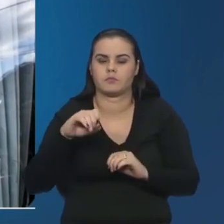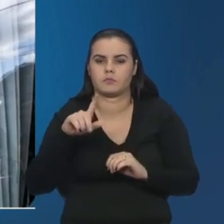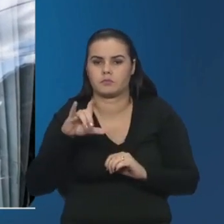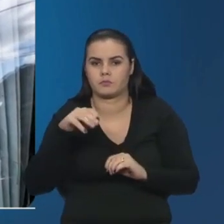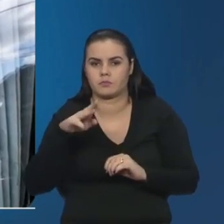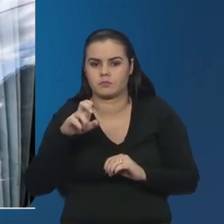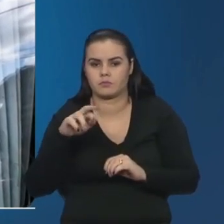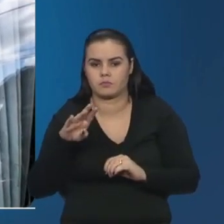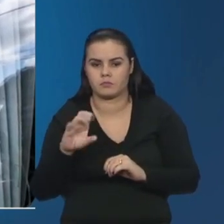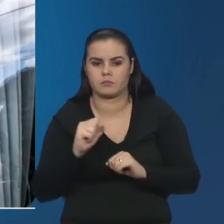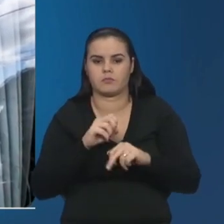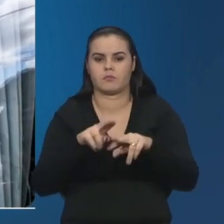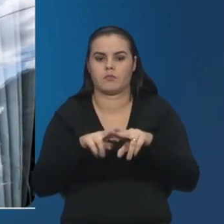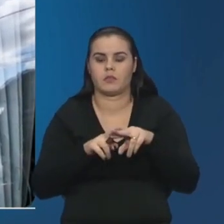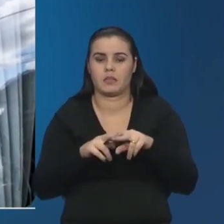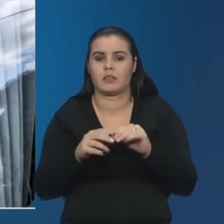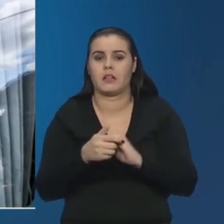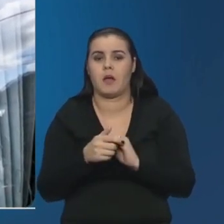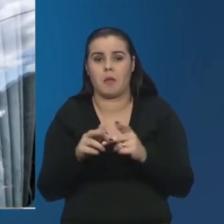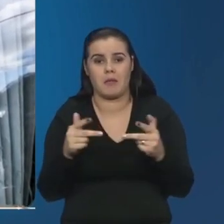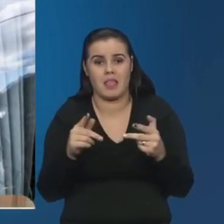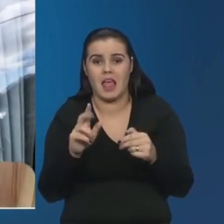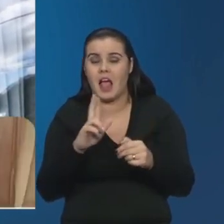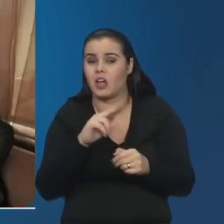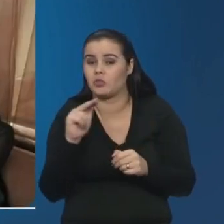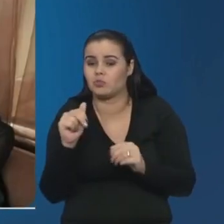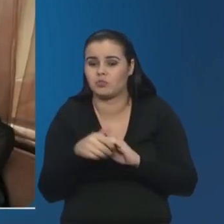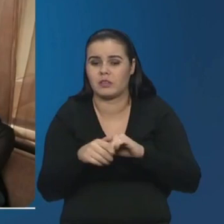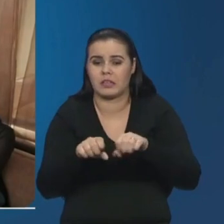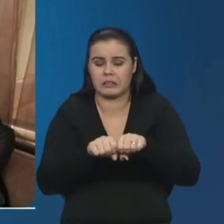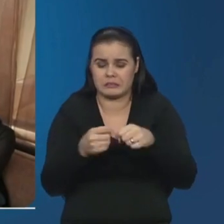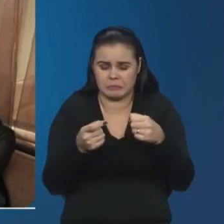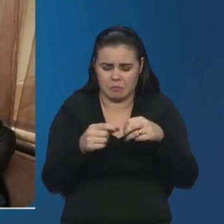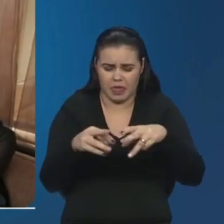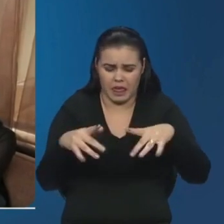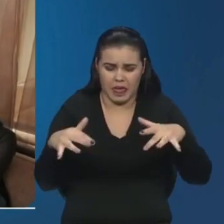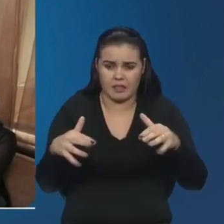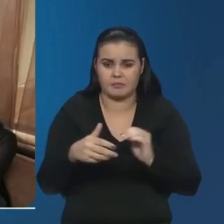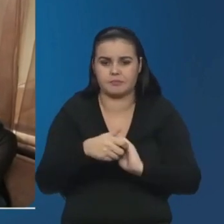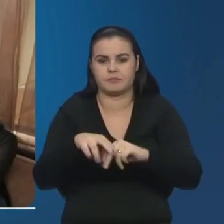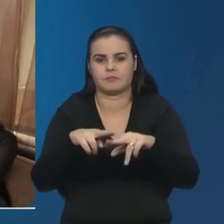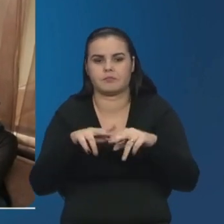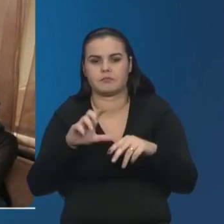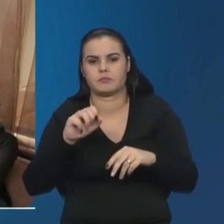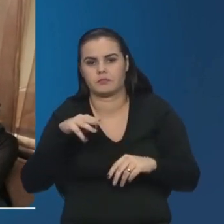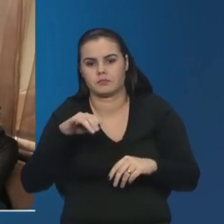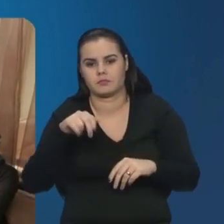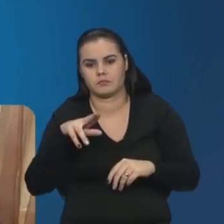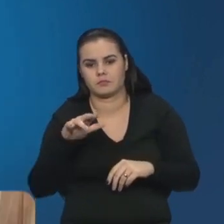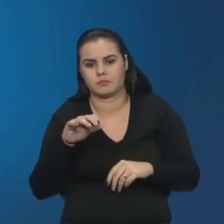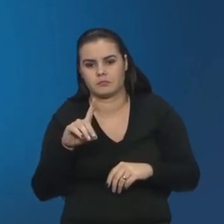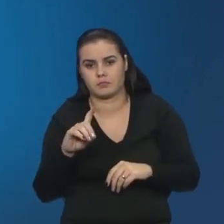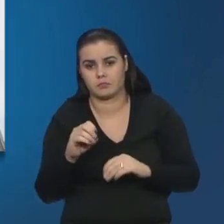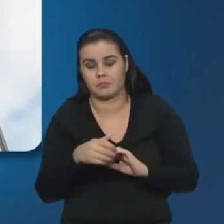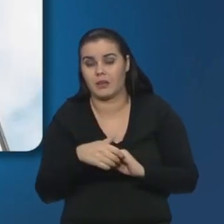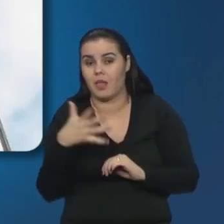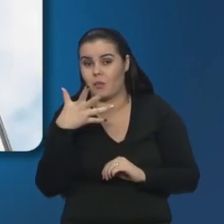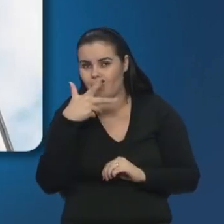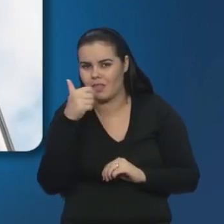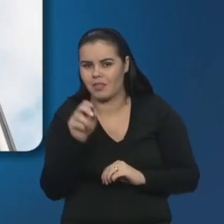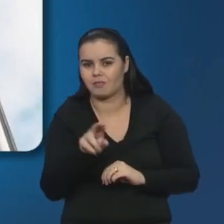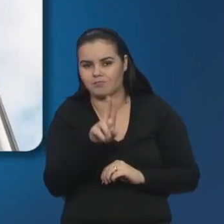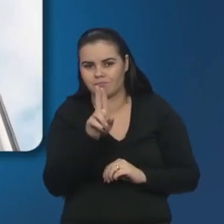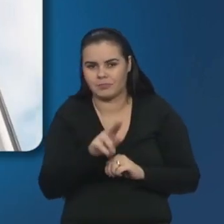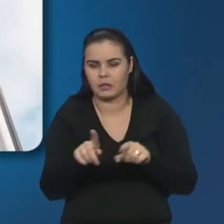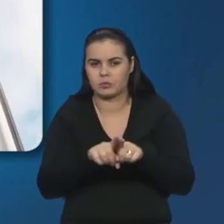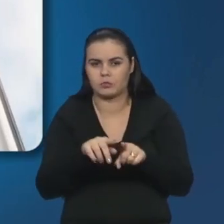impede que o material se fragmente ao quebrar. Por esse motivo, o vidro laminado é a opção mais segura. Os plásticos